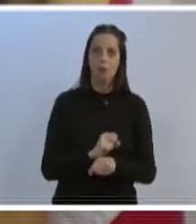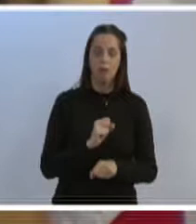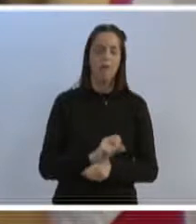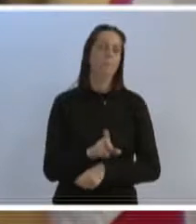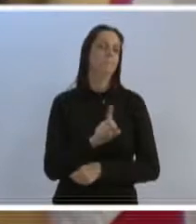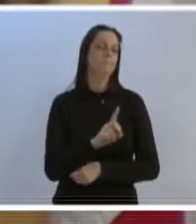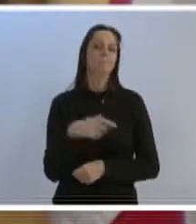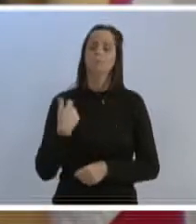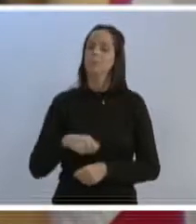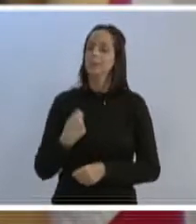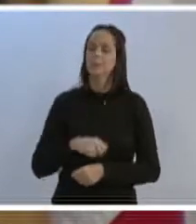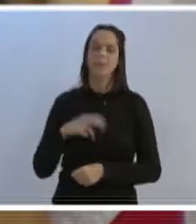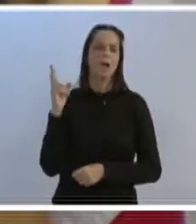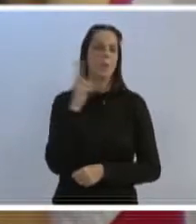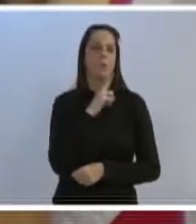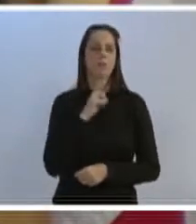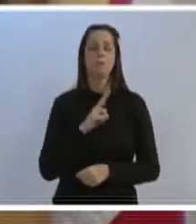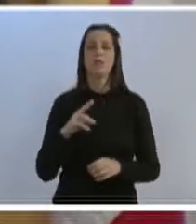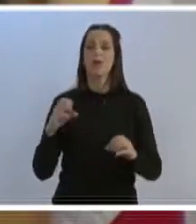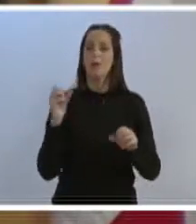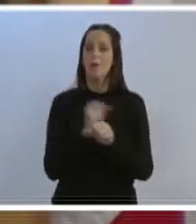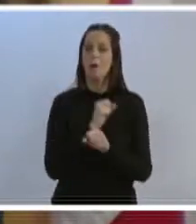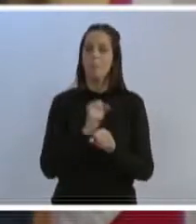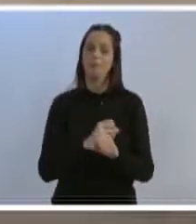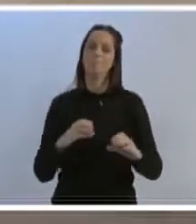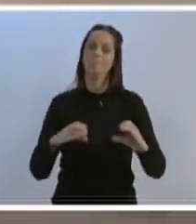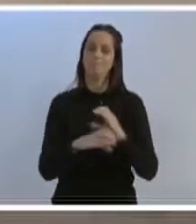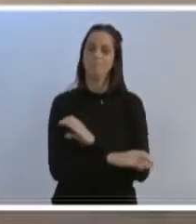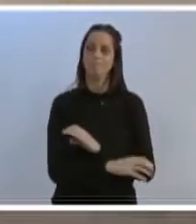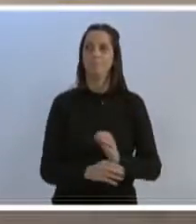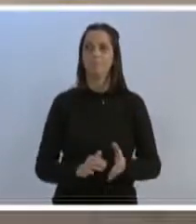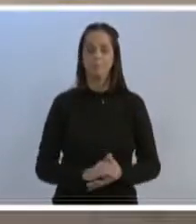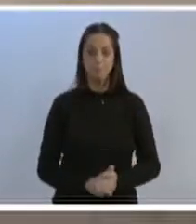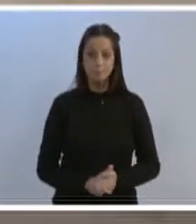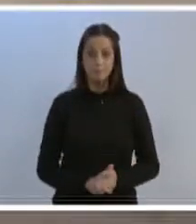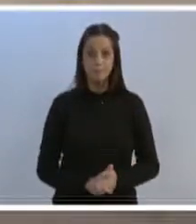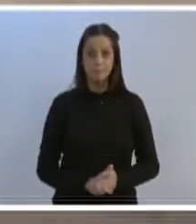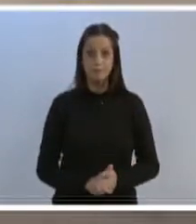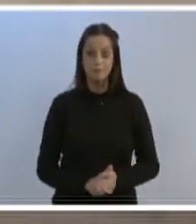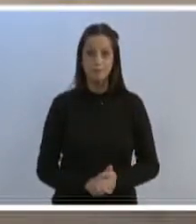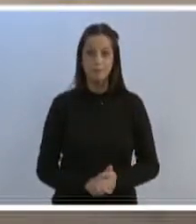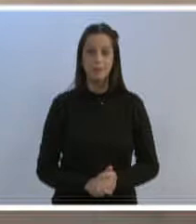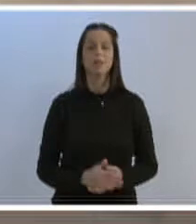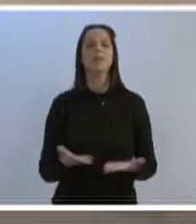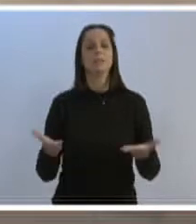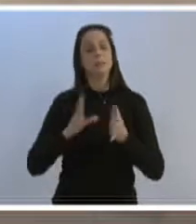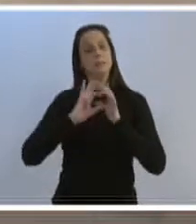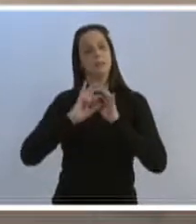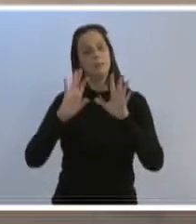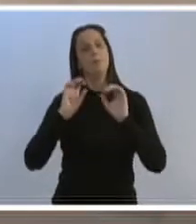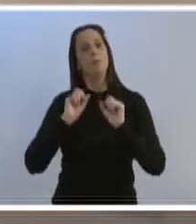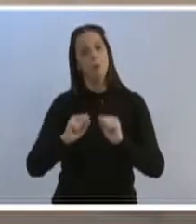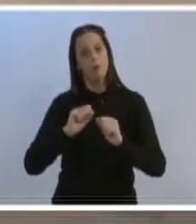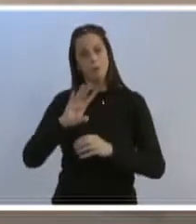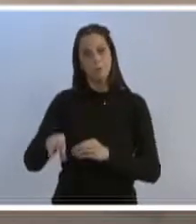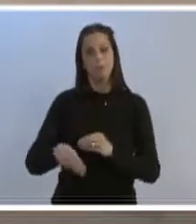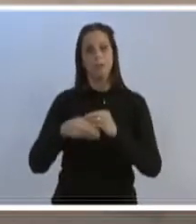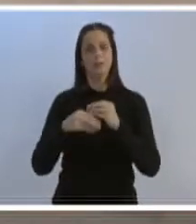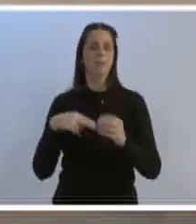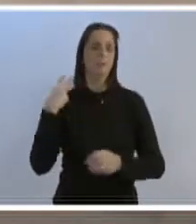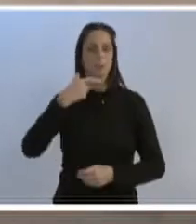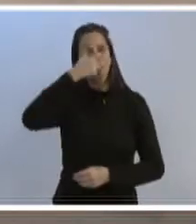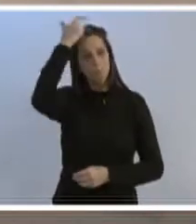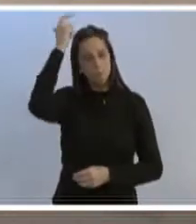obra realmente aconteça concelho a partir de dança efe depois na sequência da conversa uma parte está com autorização do então aparte o vereador adriano